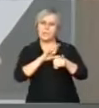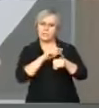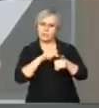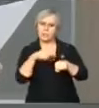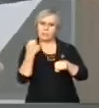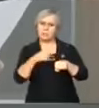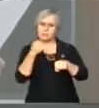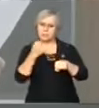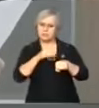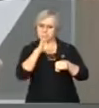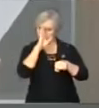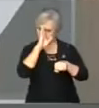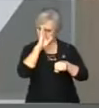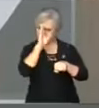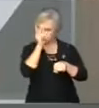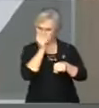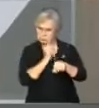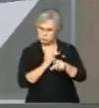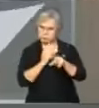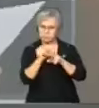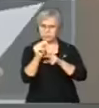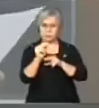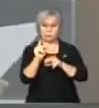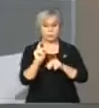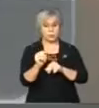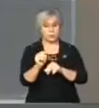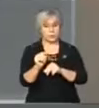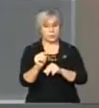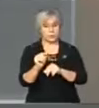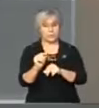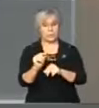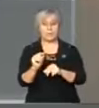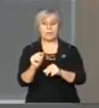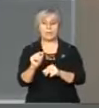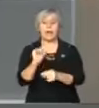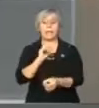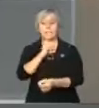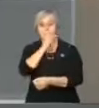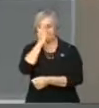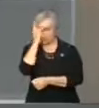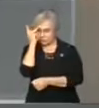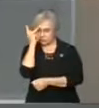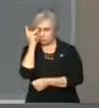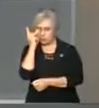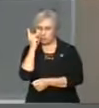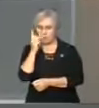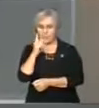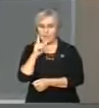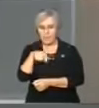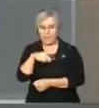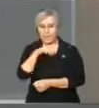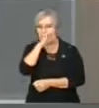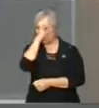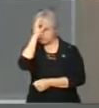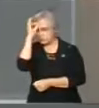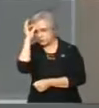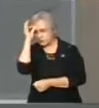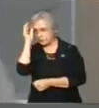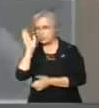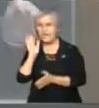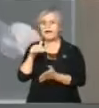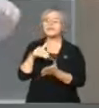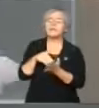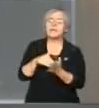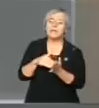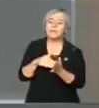deve prevalecer e que a presunção da inocência consagrada na Carta Magna deve ser respeitada. E